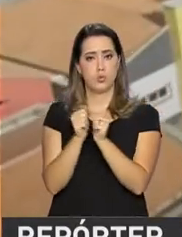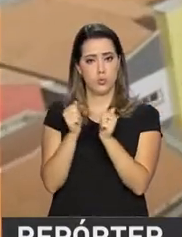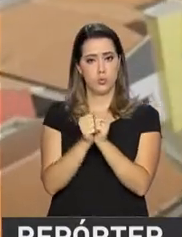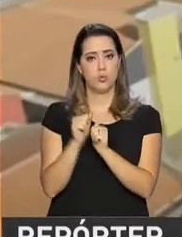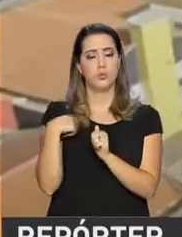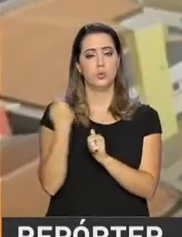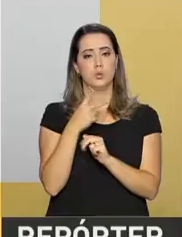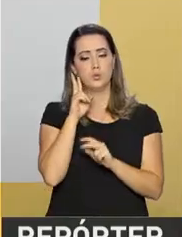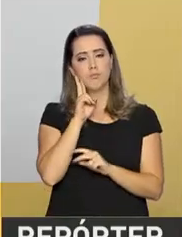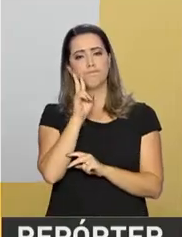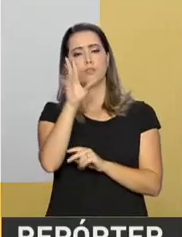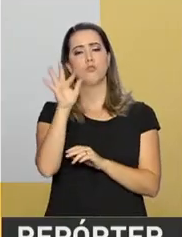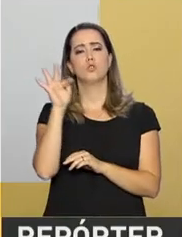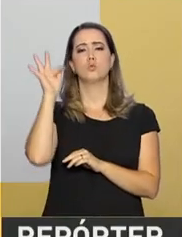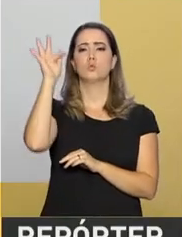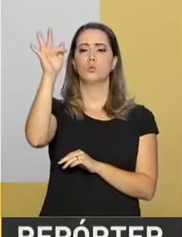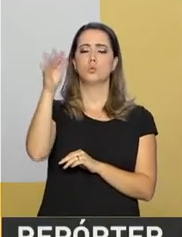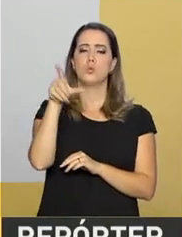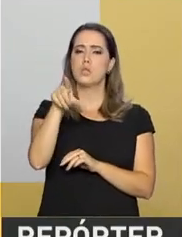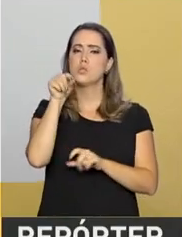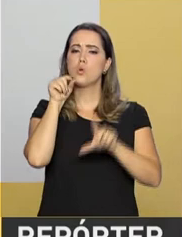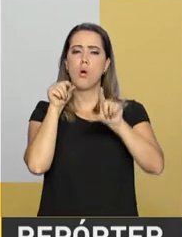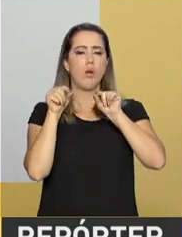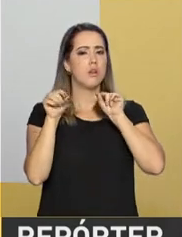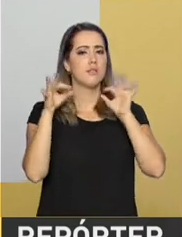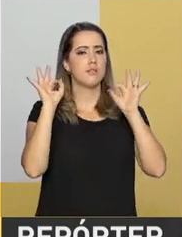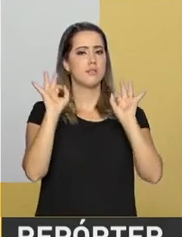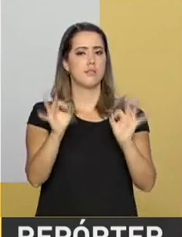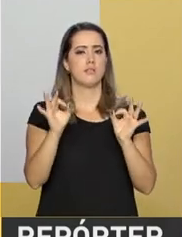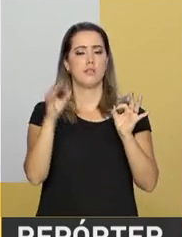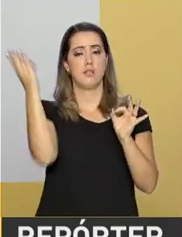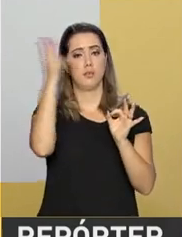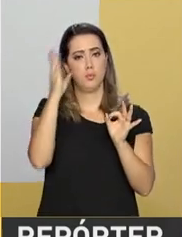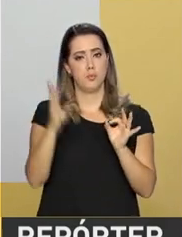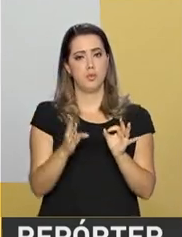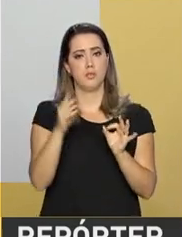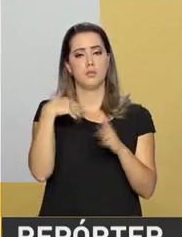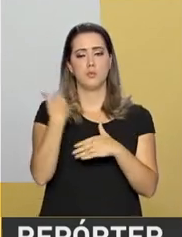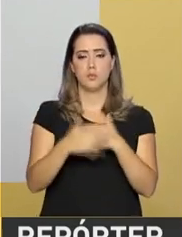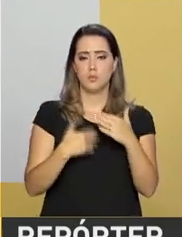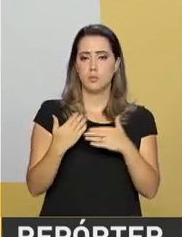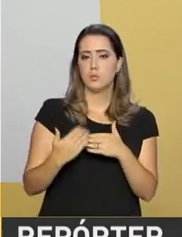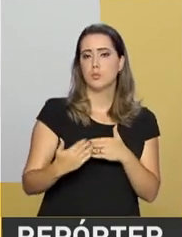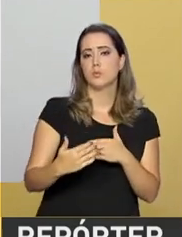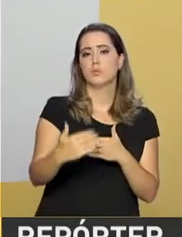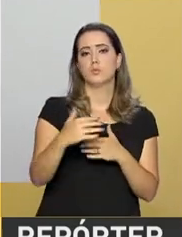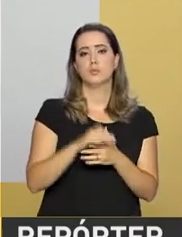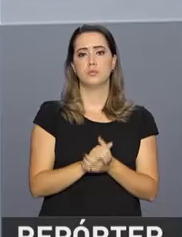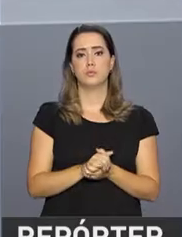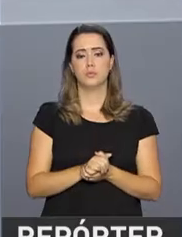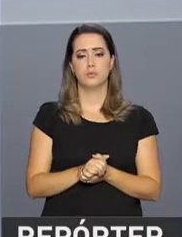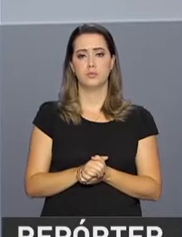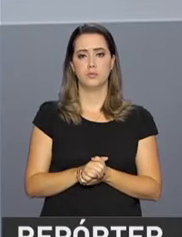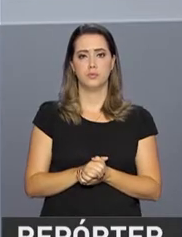nos ajuda a olhar para frente e tomar as decisões que o brasil precisa para continuar crescendo